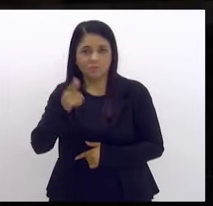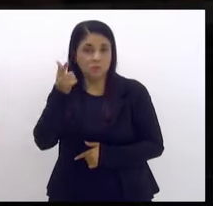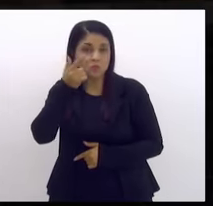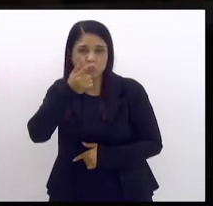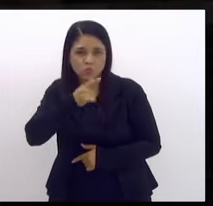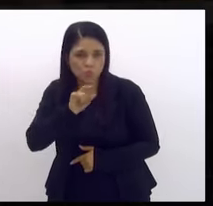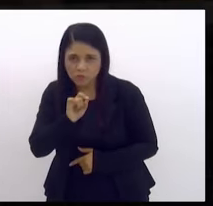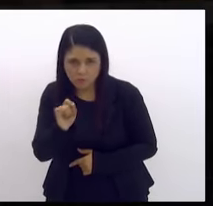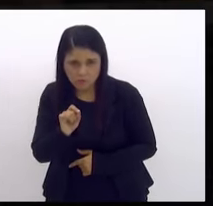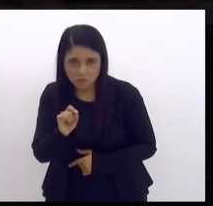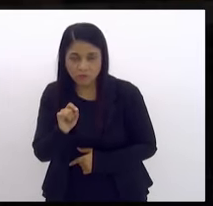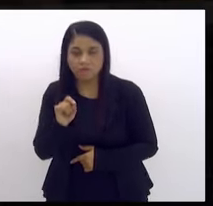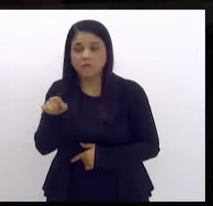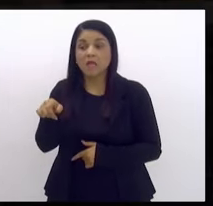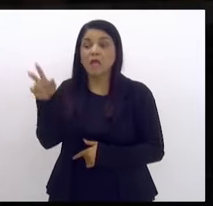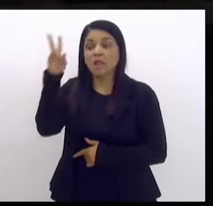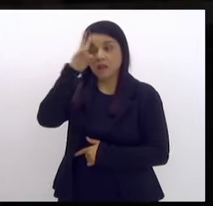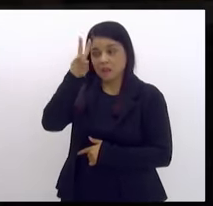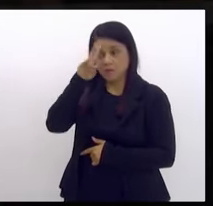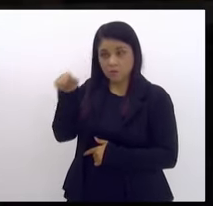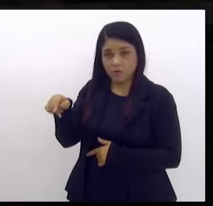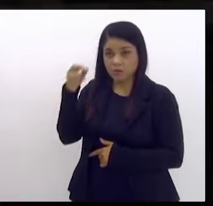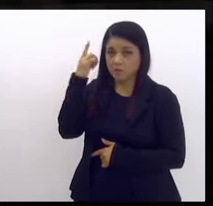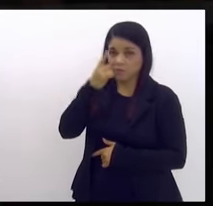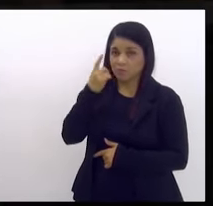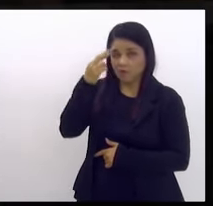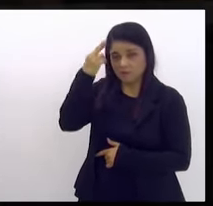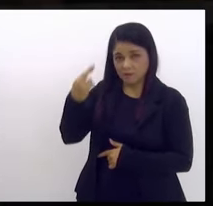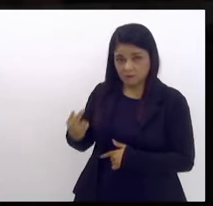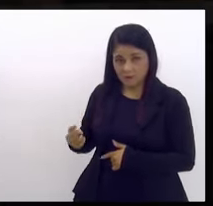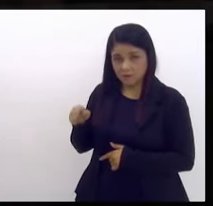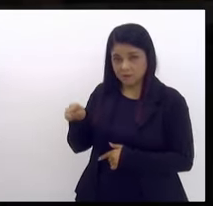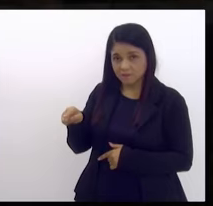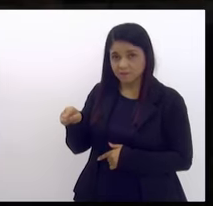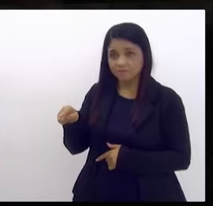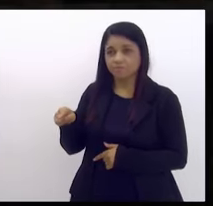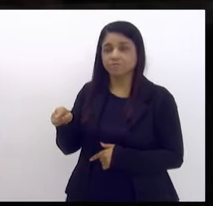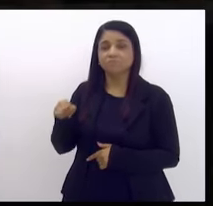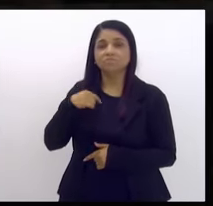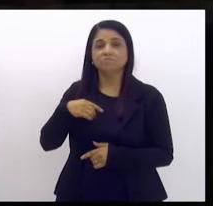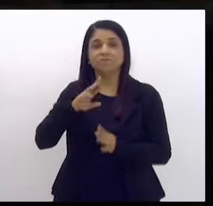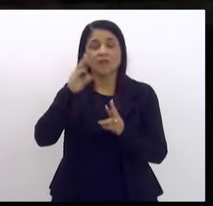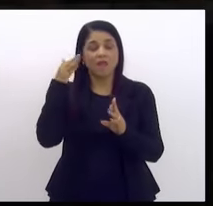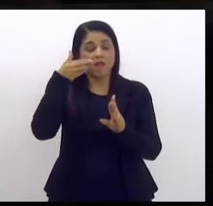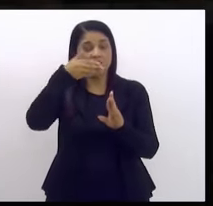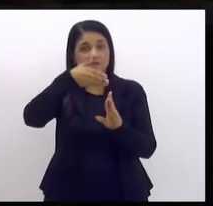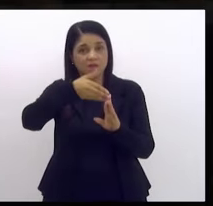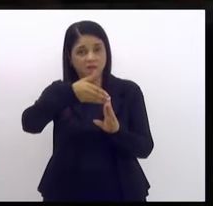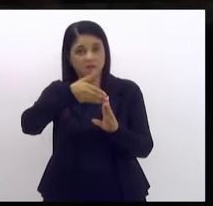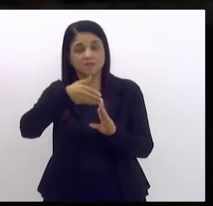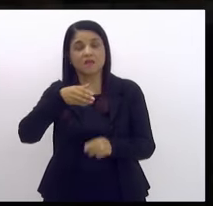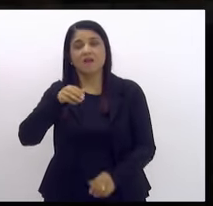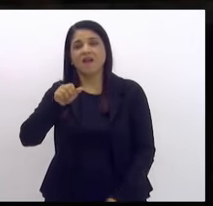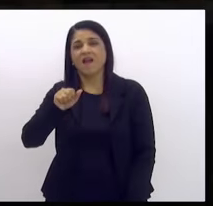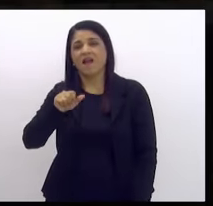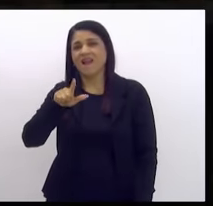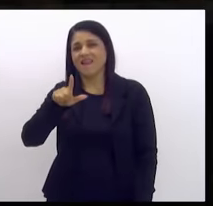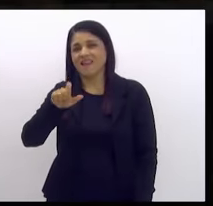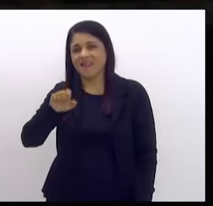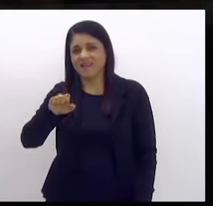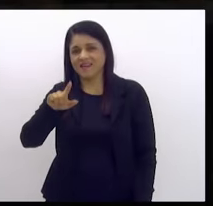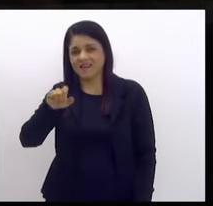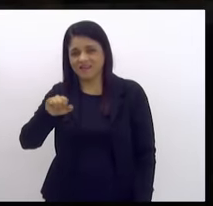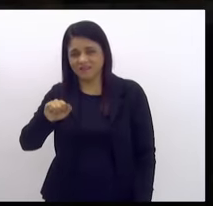porque, como bem lembrou a nossa querida deputada Renata Souza, trazendo aqui a referência à Lélia Gonzalez, o português sobrevive,